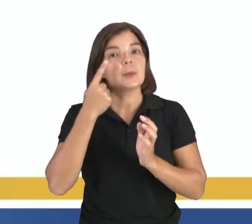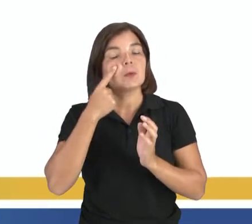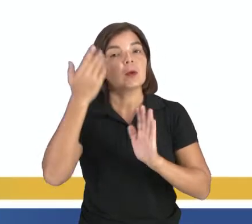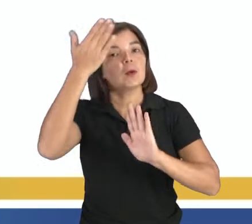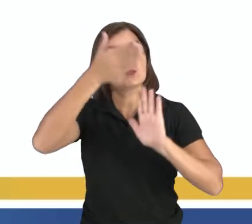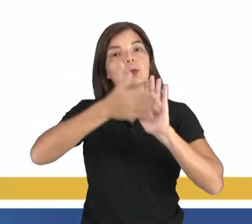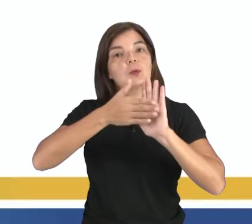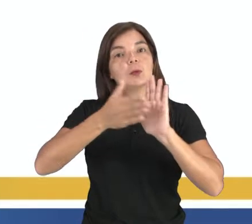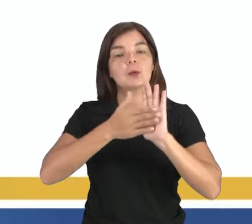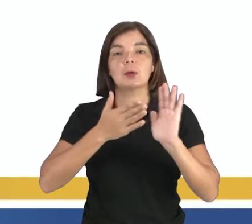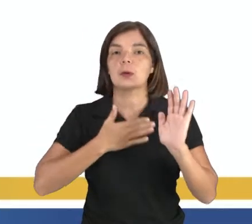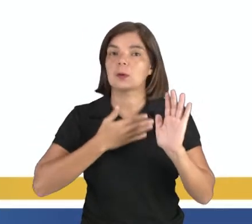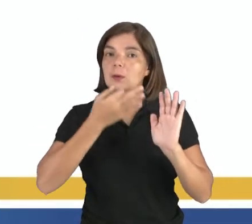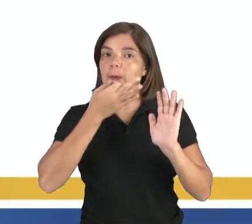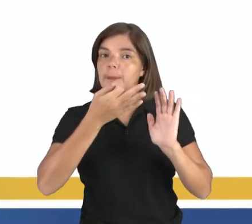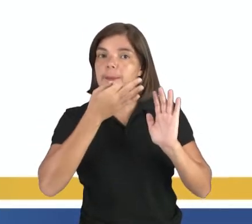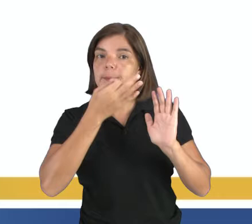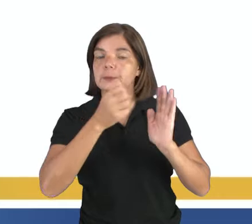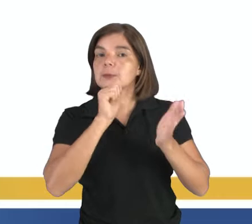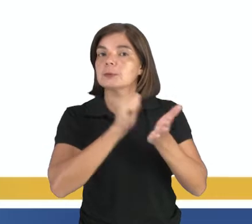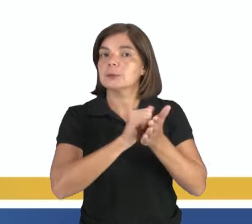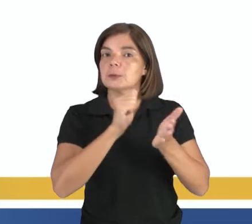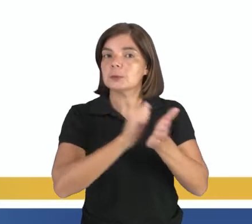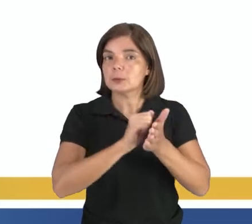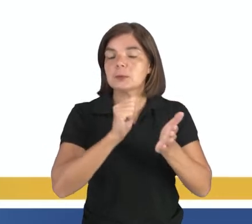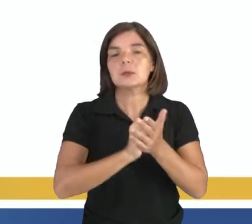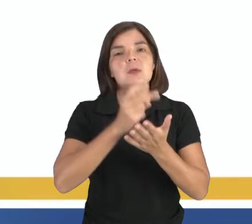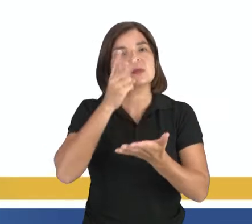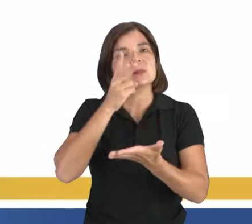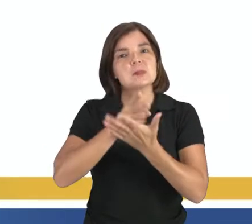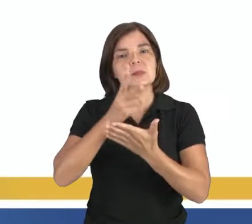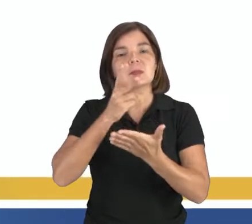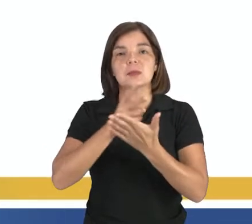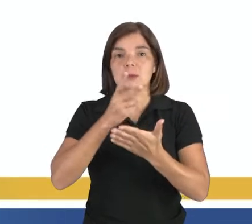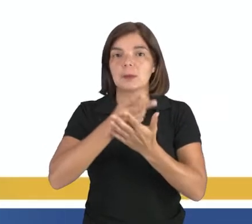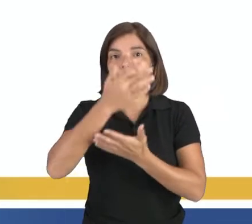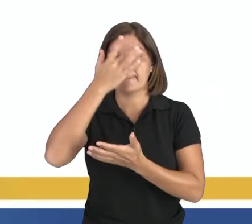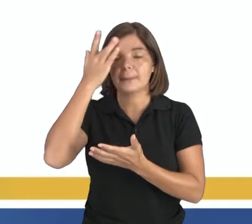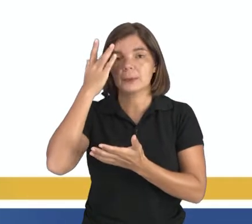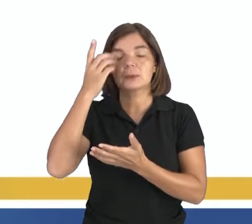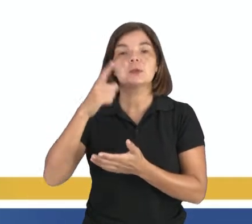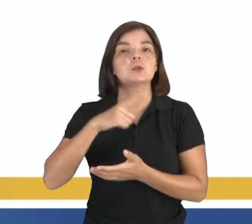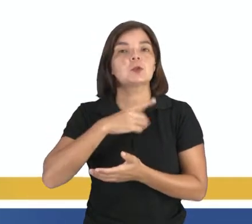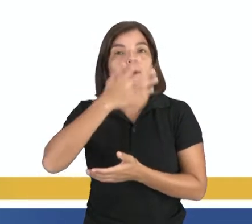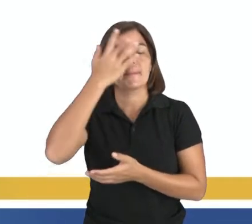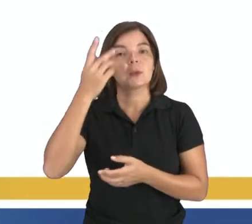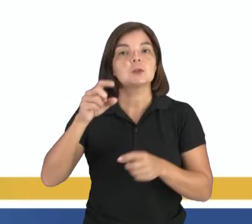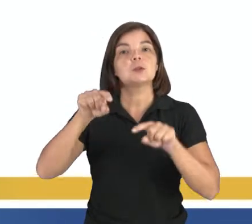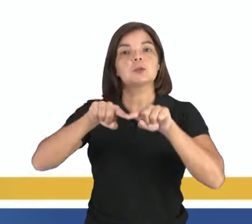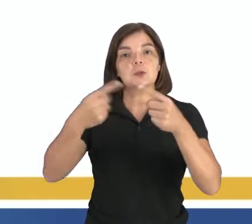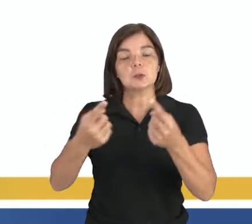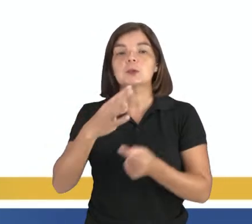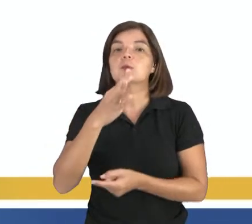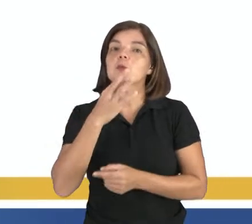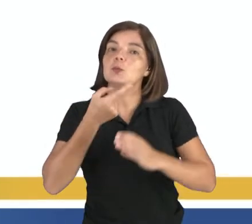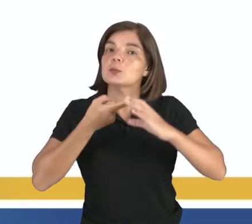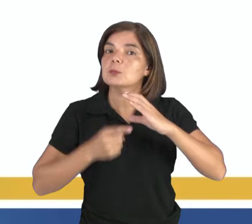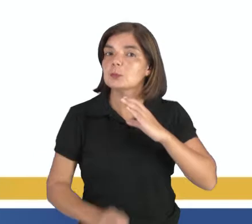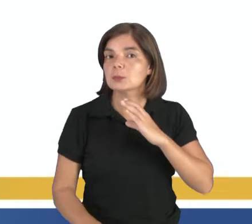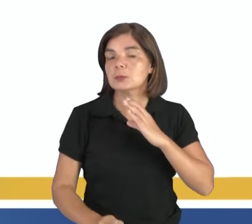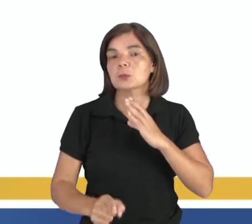nossa conclusão. Tá? Argumento de autoridade ele vai ser sempre aquele que nós vamos pegar alguém que detém um